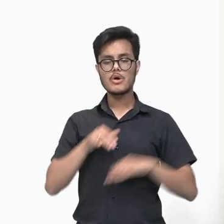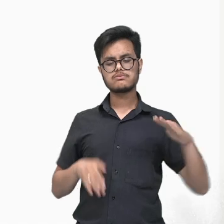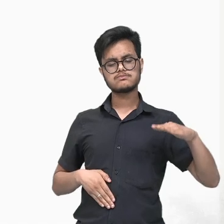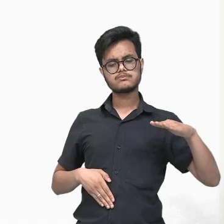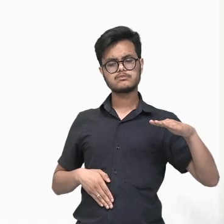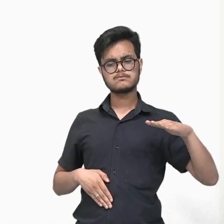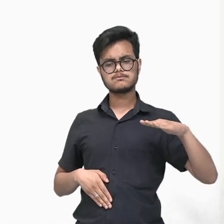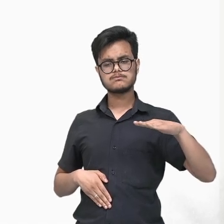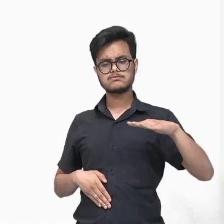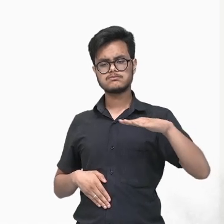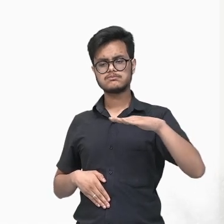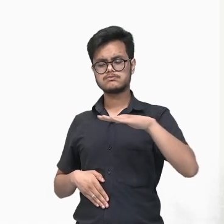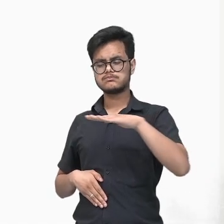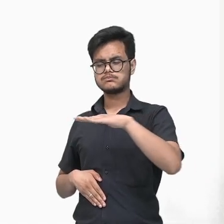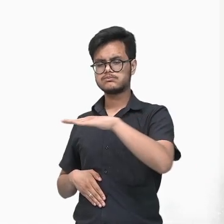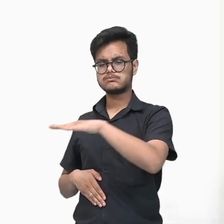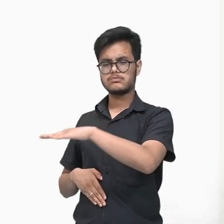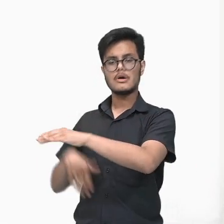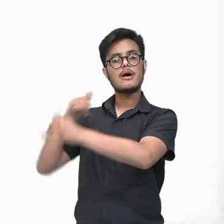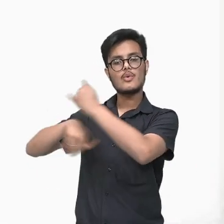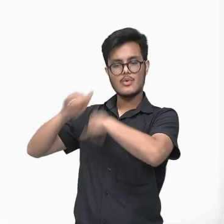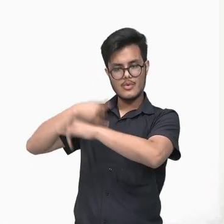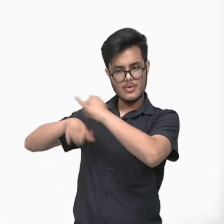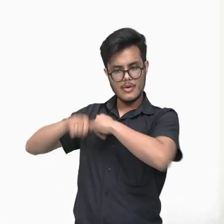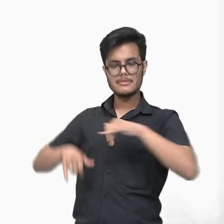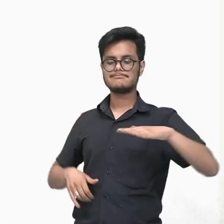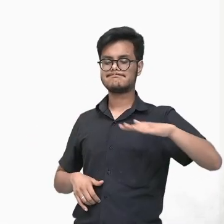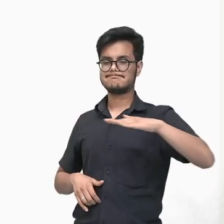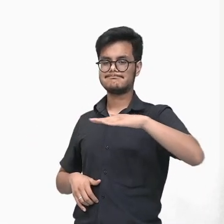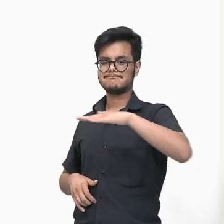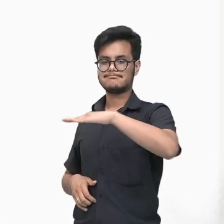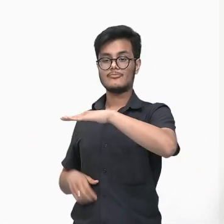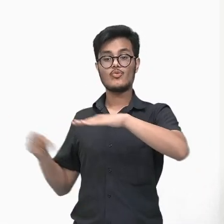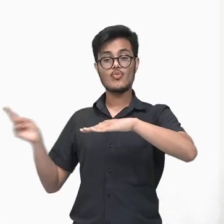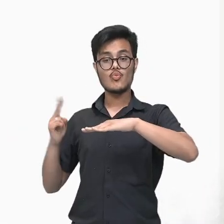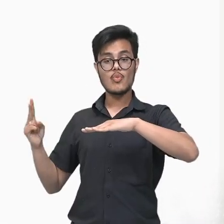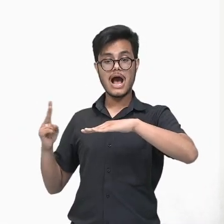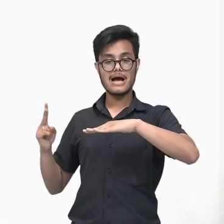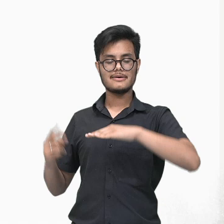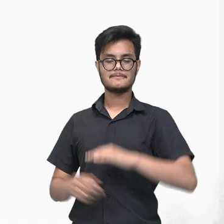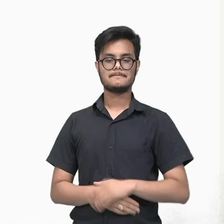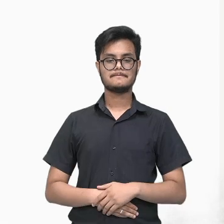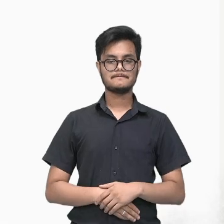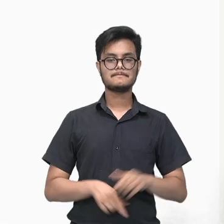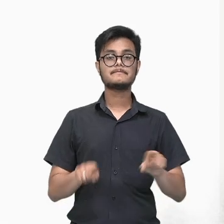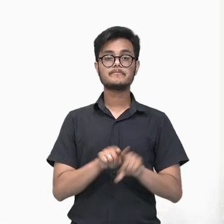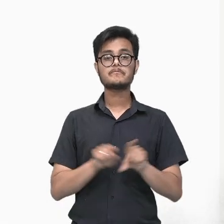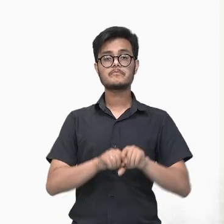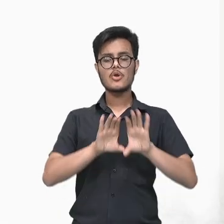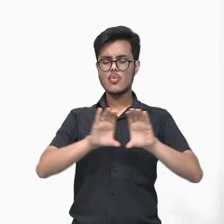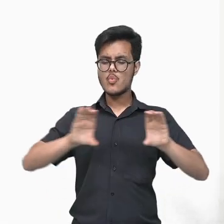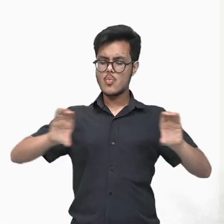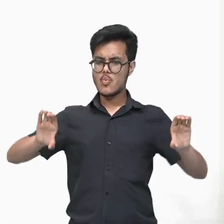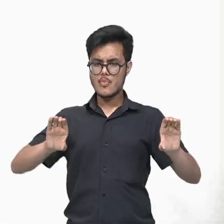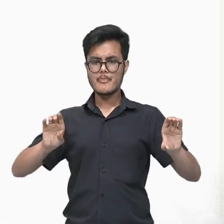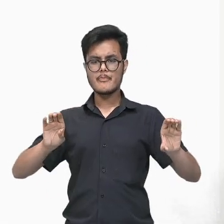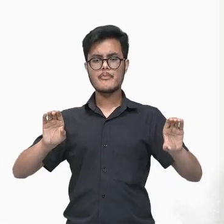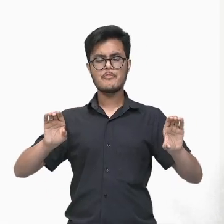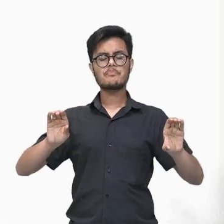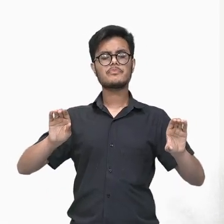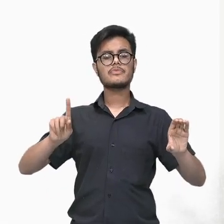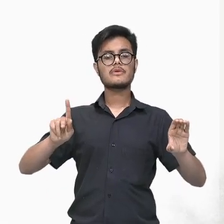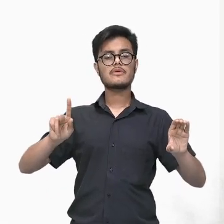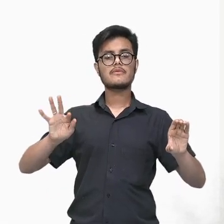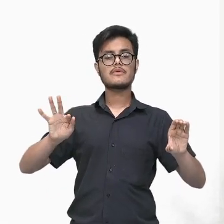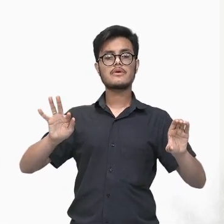movimento fica eletrizado pelo atrito com o ar. Um tubo de PVC atritado com